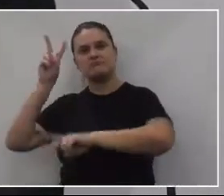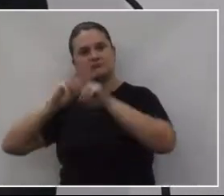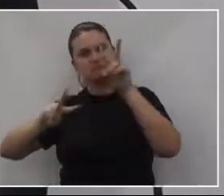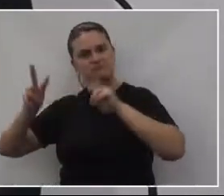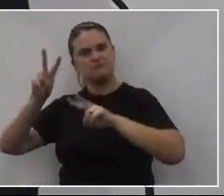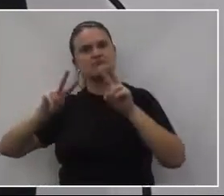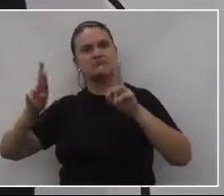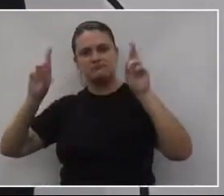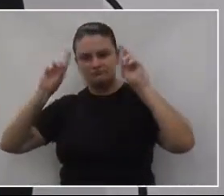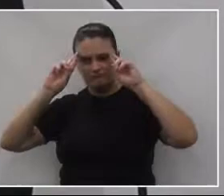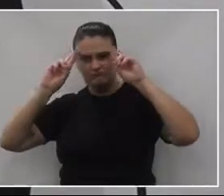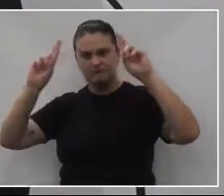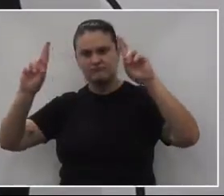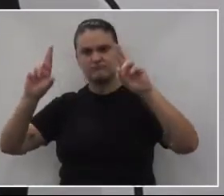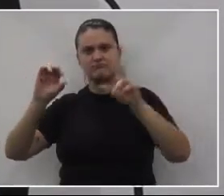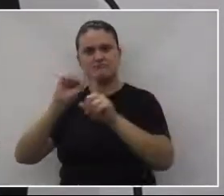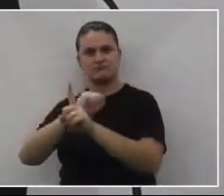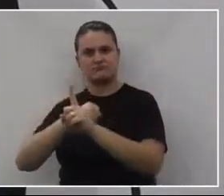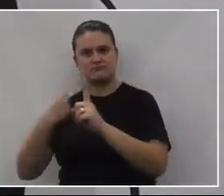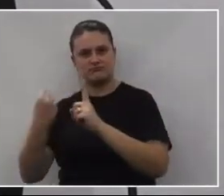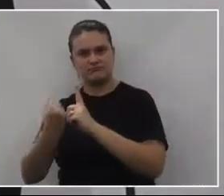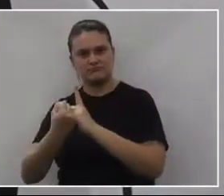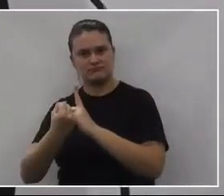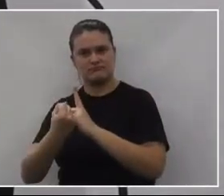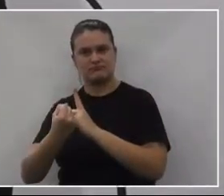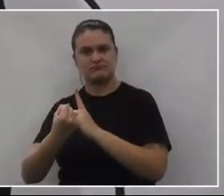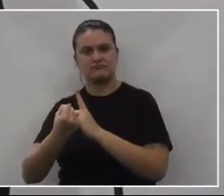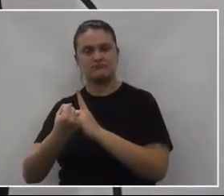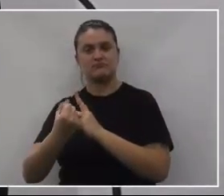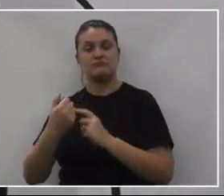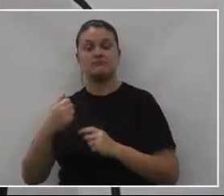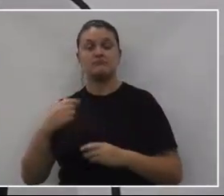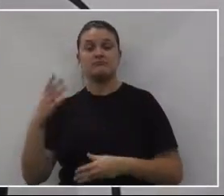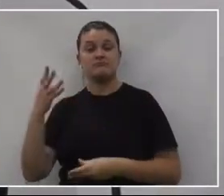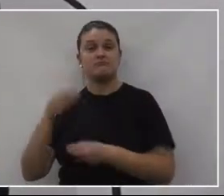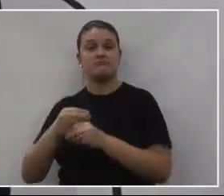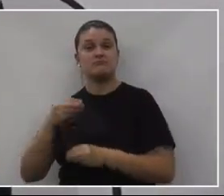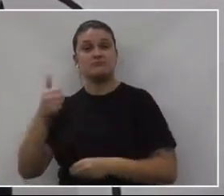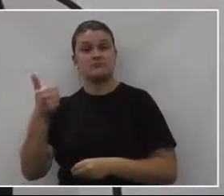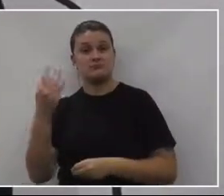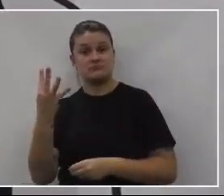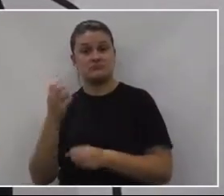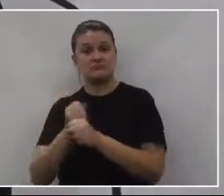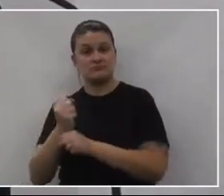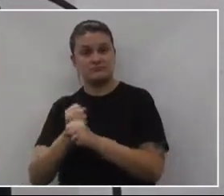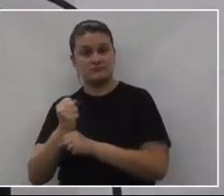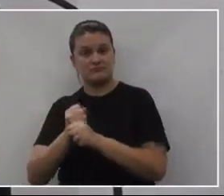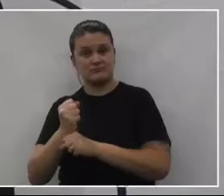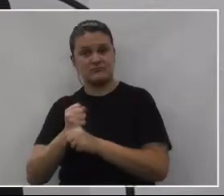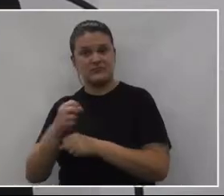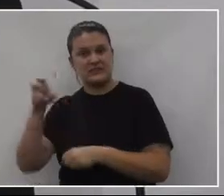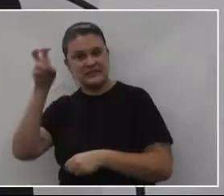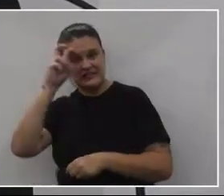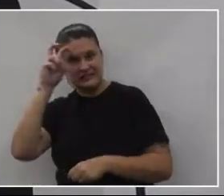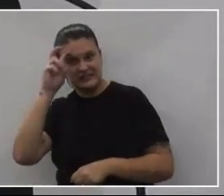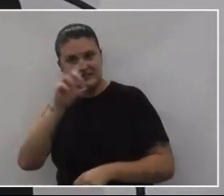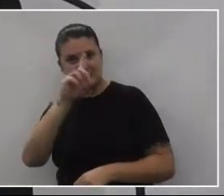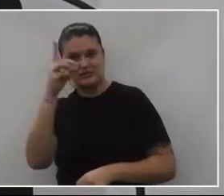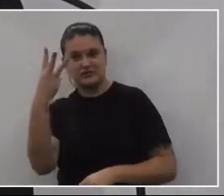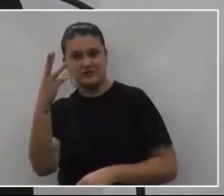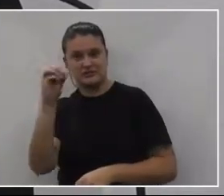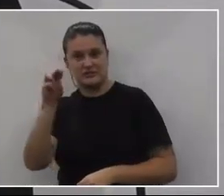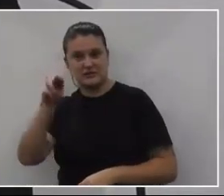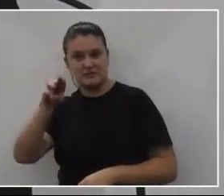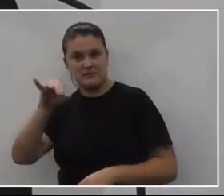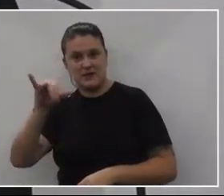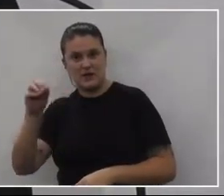cidadania no seu cotidiano de trabalho. Eu completo 14 anos agora na quinta-feira, dia 30 de maio.